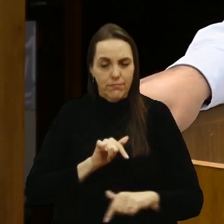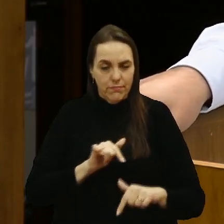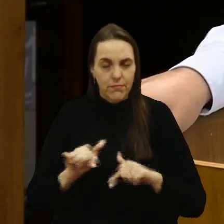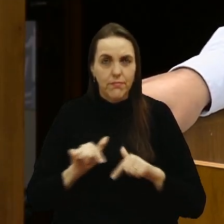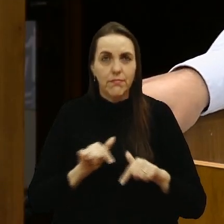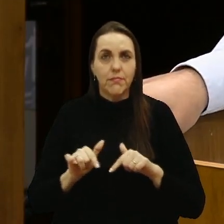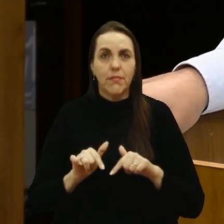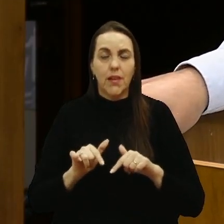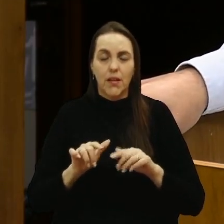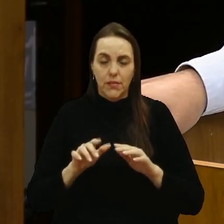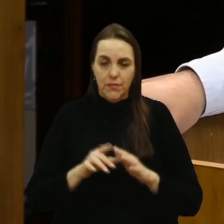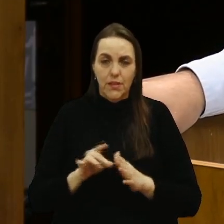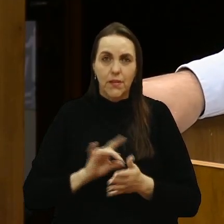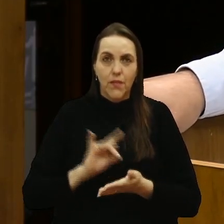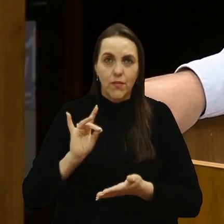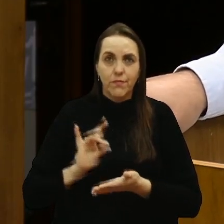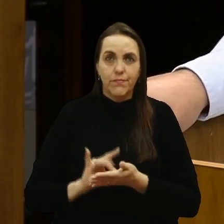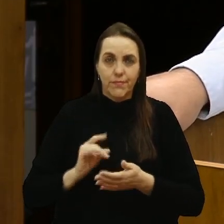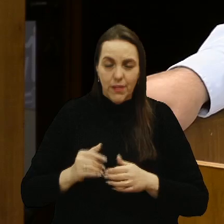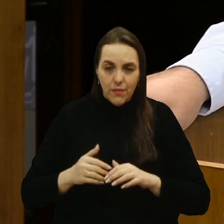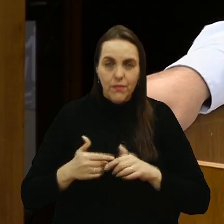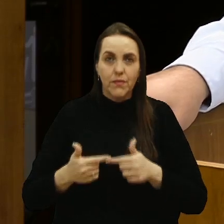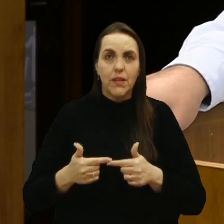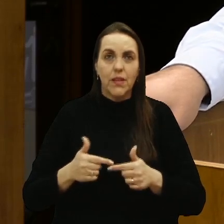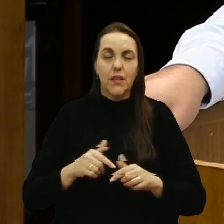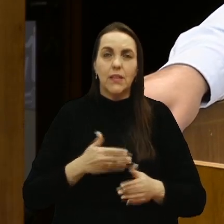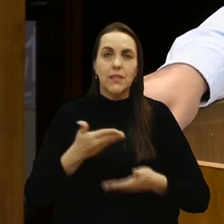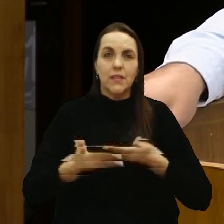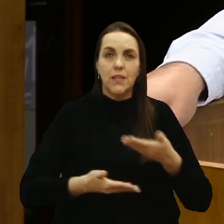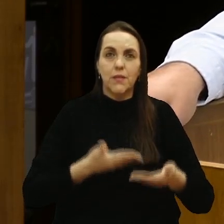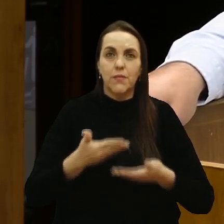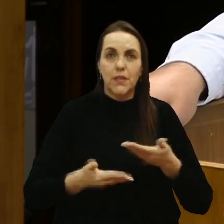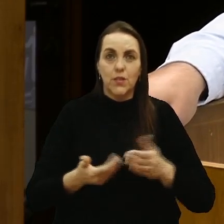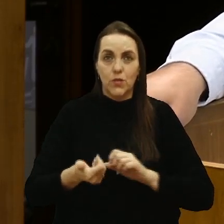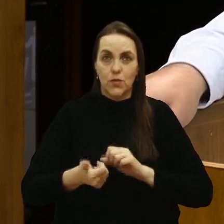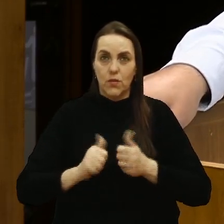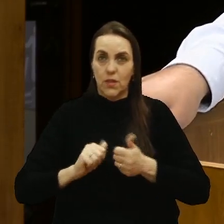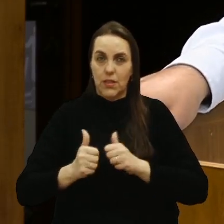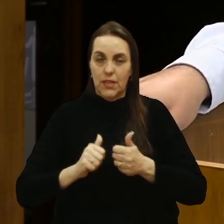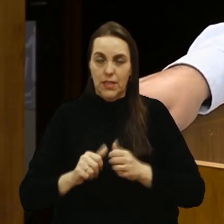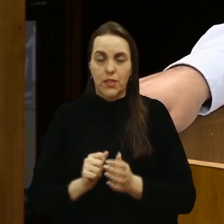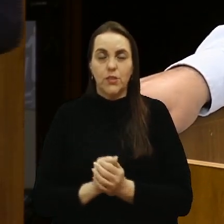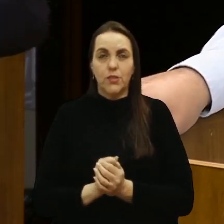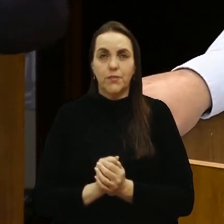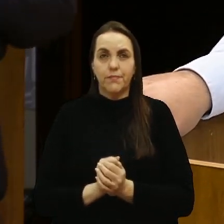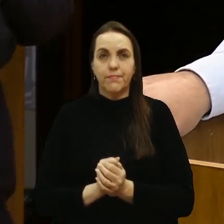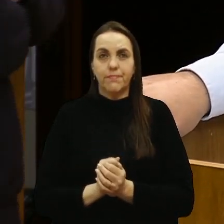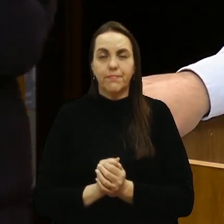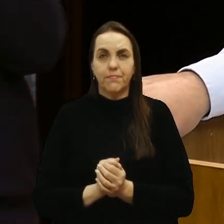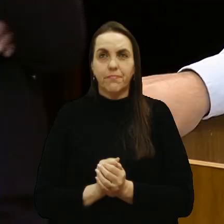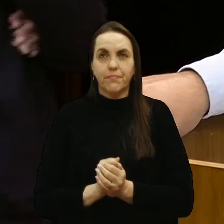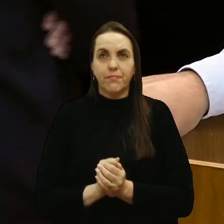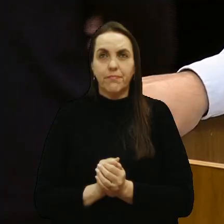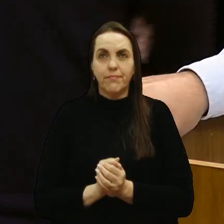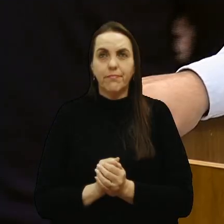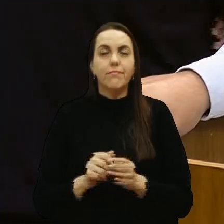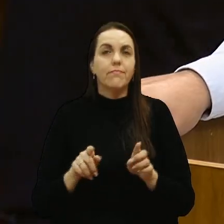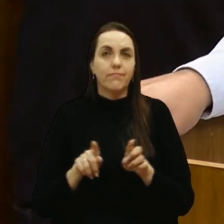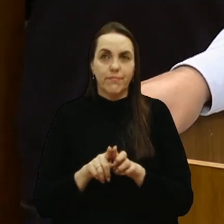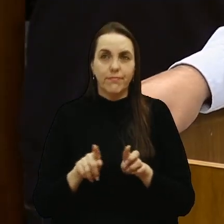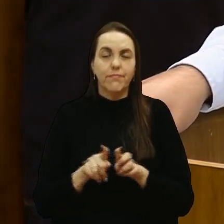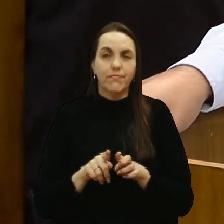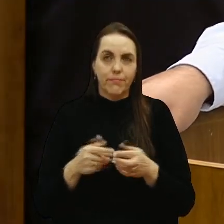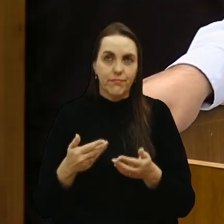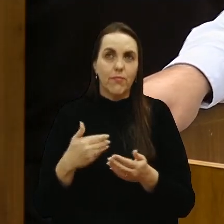ações concretas por meio da prestação de serviços de qualidade, mesmo quando